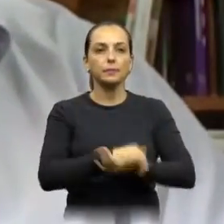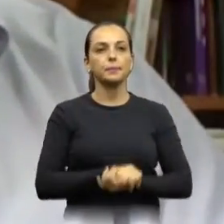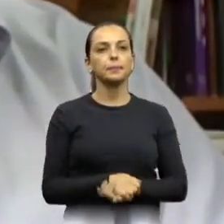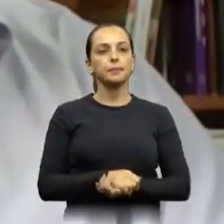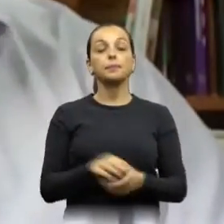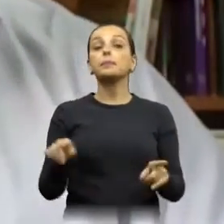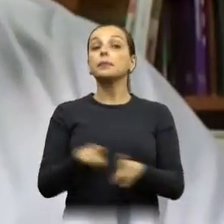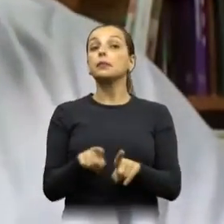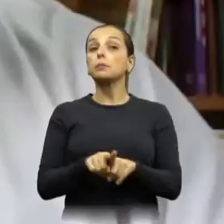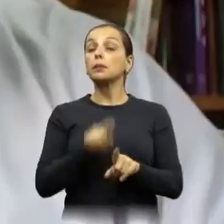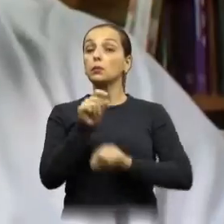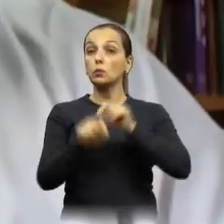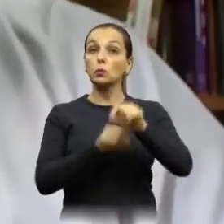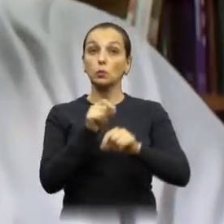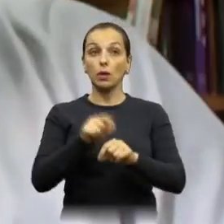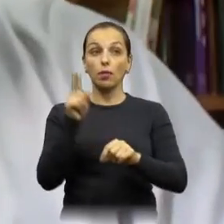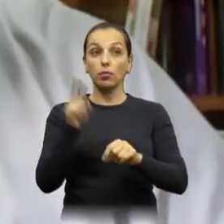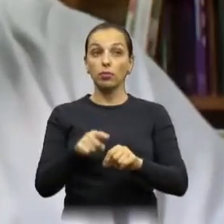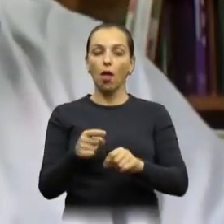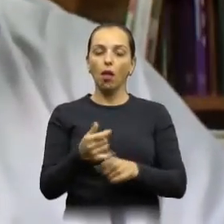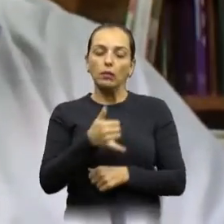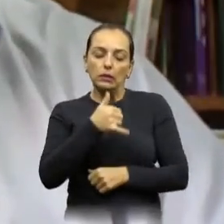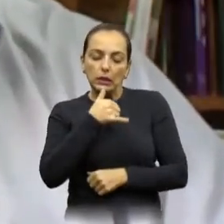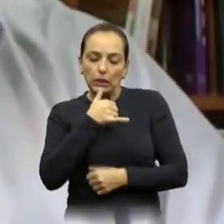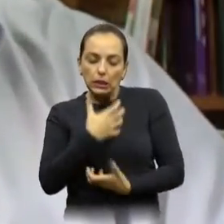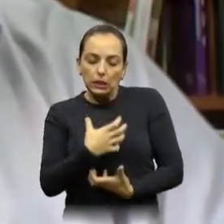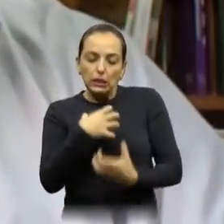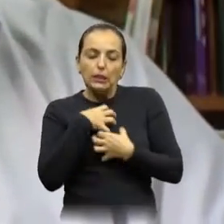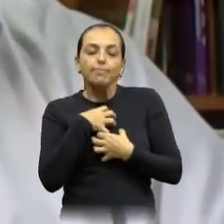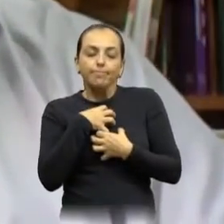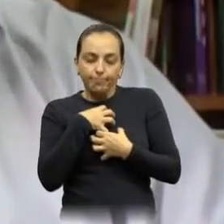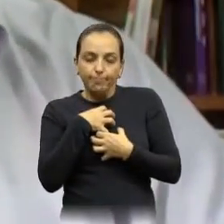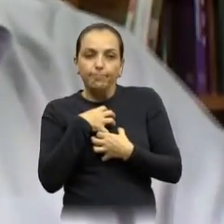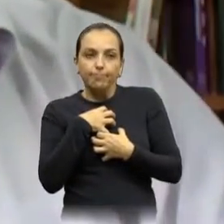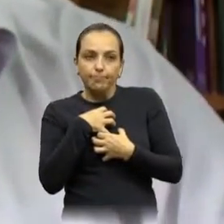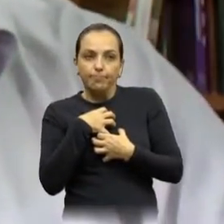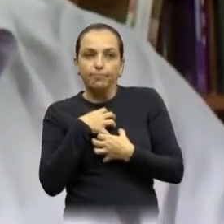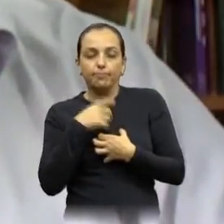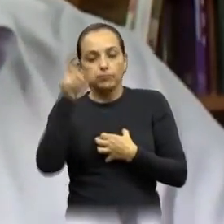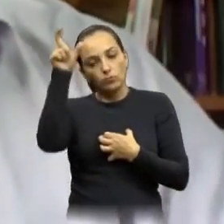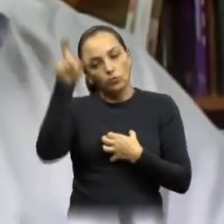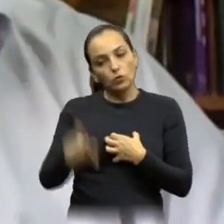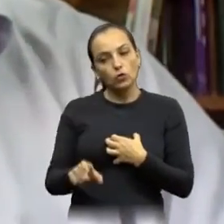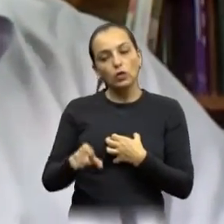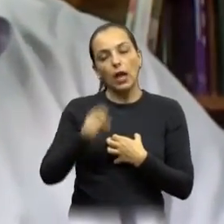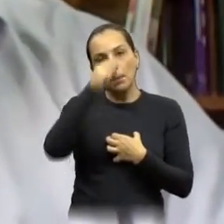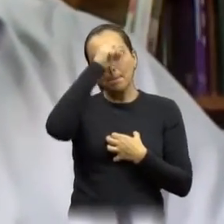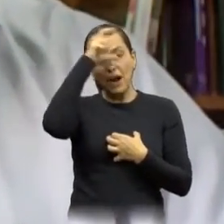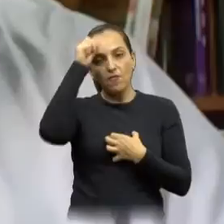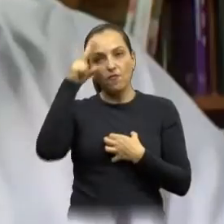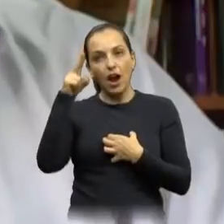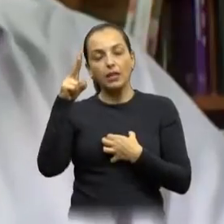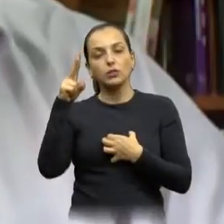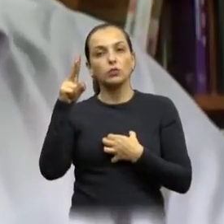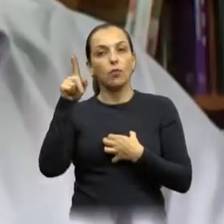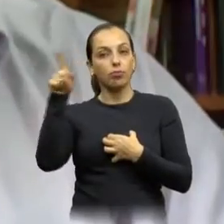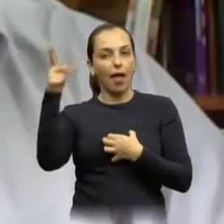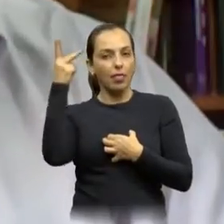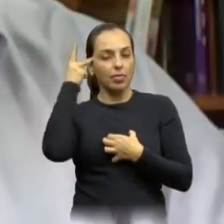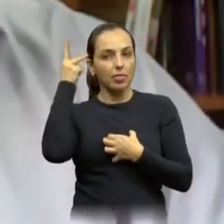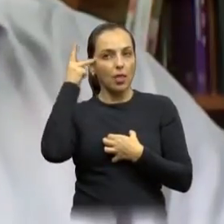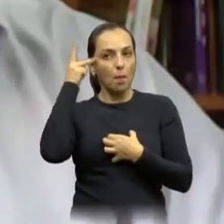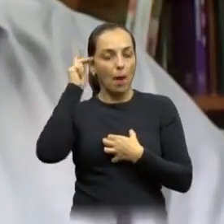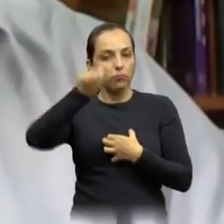também deixar todas as nossas condolências, nossos sentimentos ao prefeito de São Paulo, Bruno Covas. Como disse muito bem aqui o Rafael de